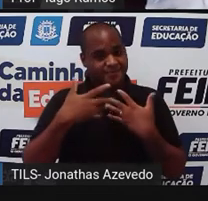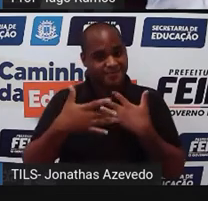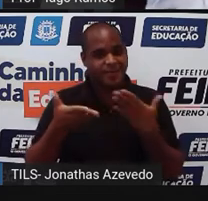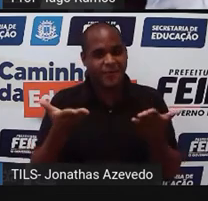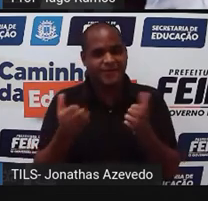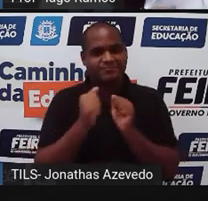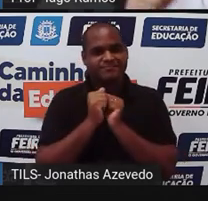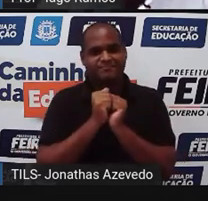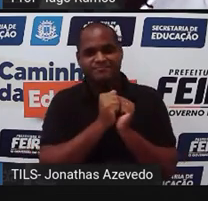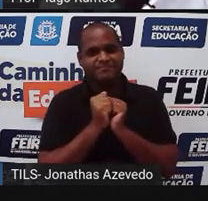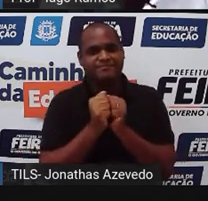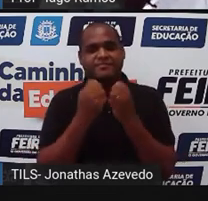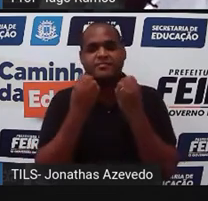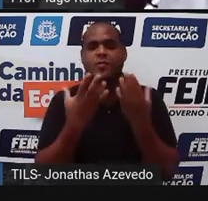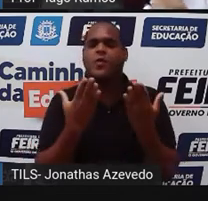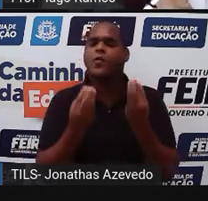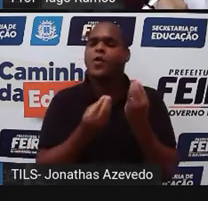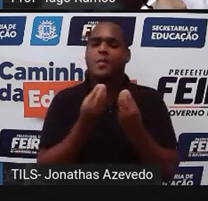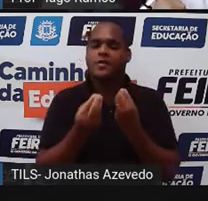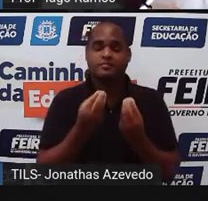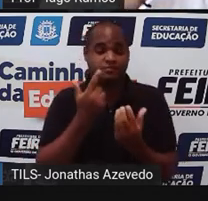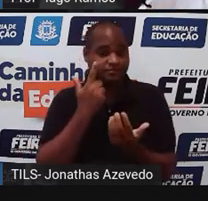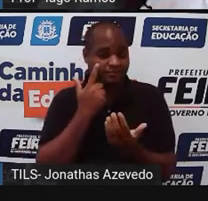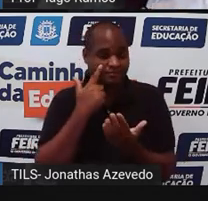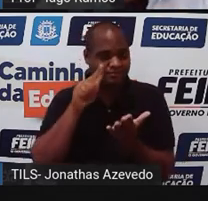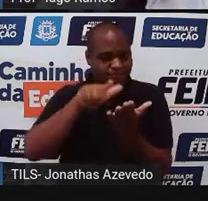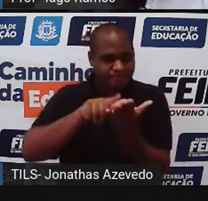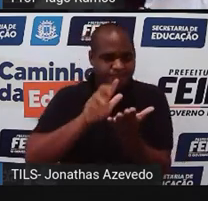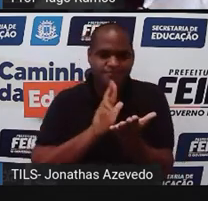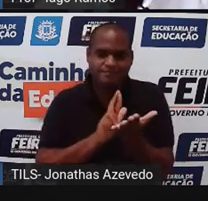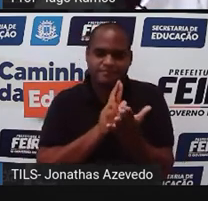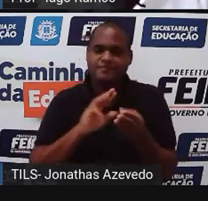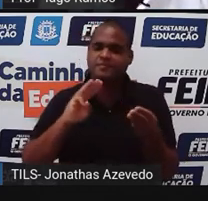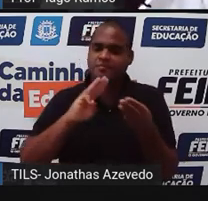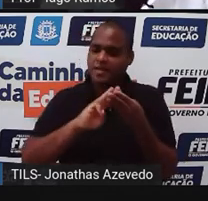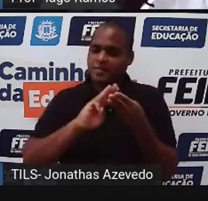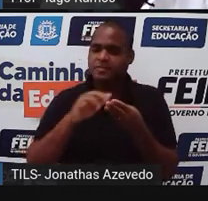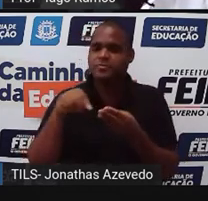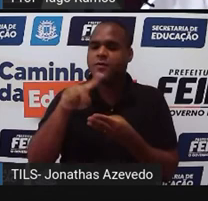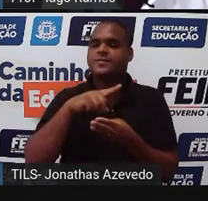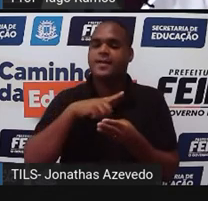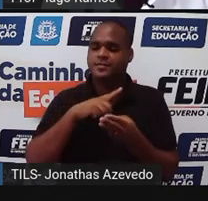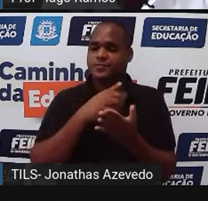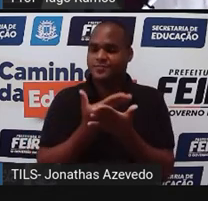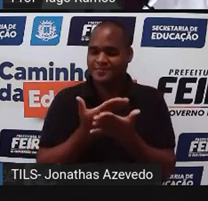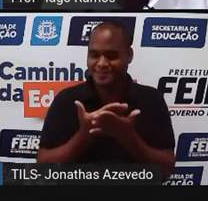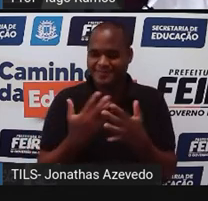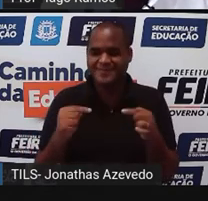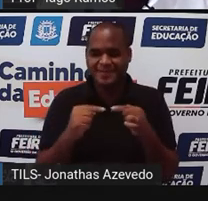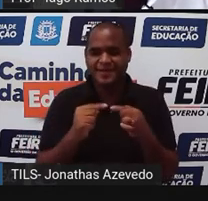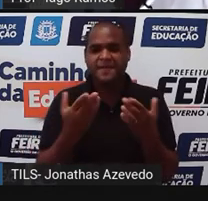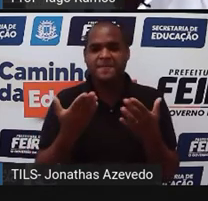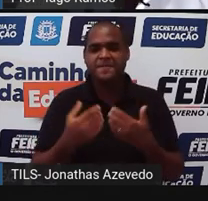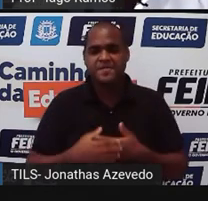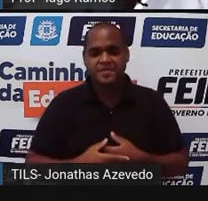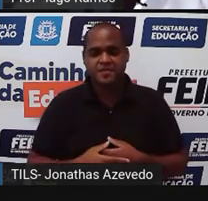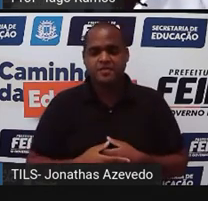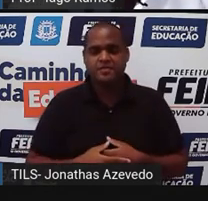fazer aqui e juntos como rascunhando porque matemática a gente estuda se Beleza